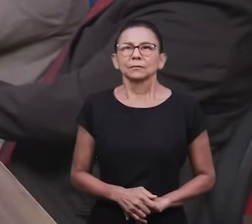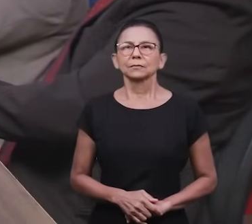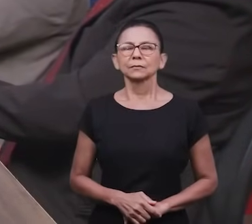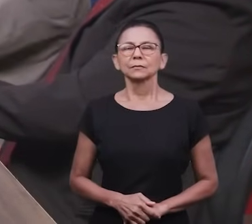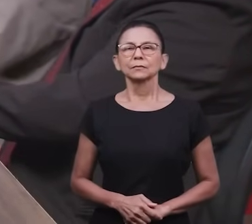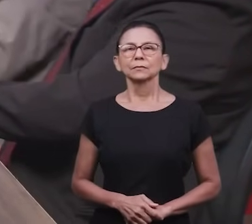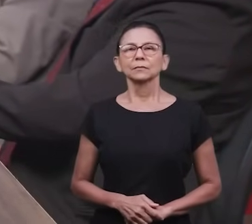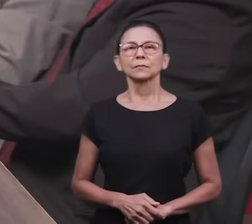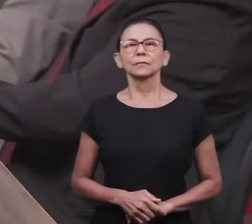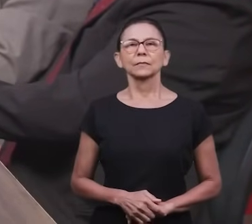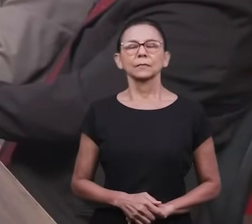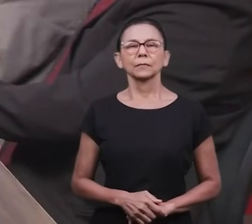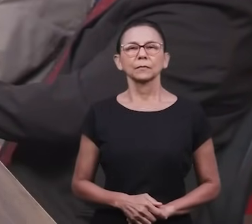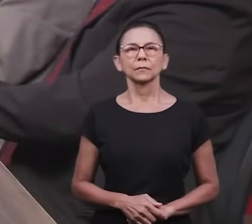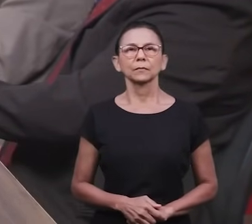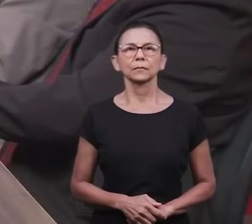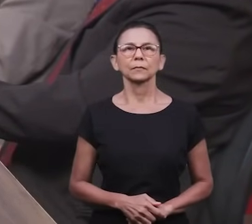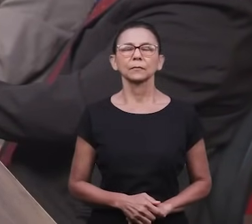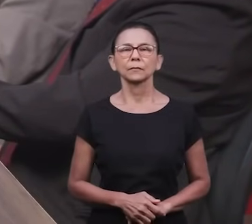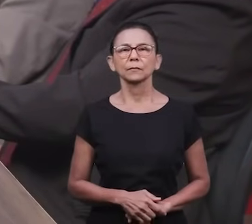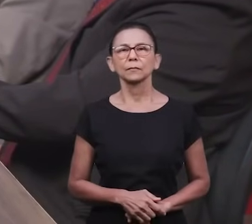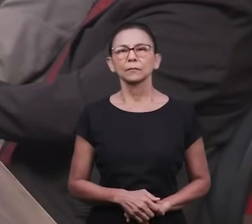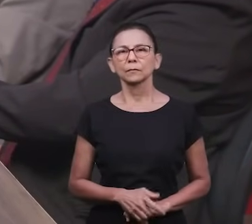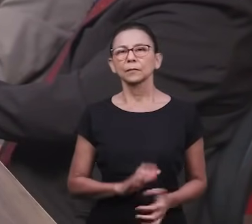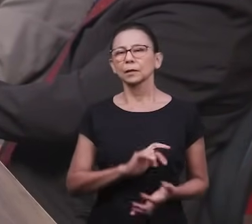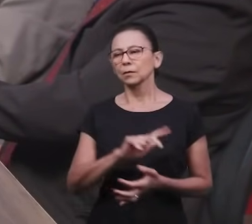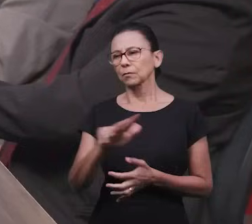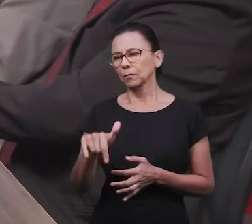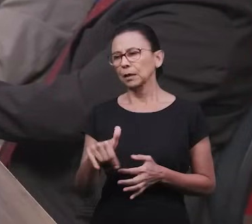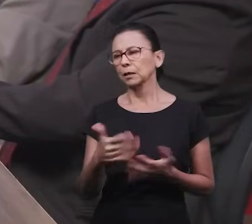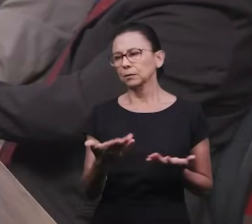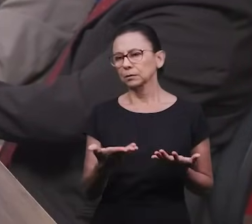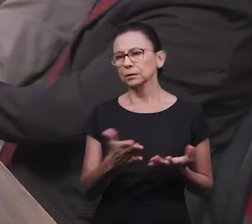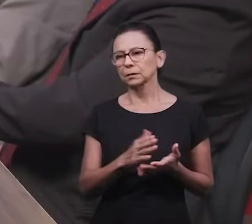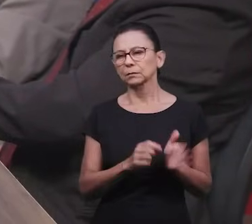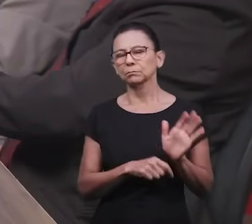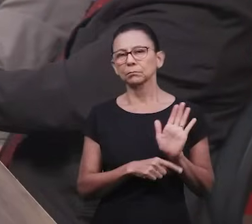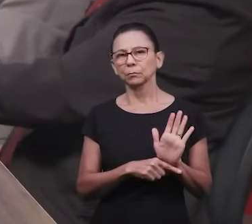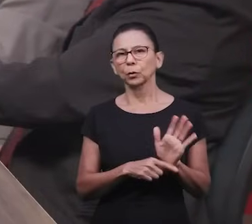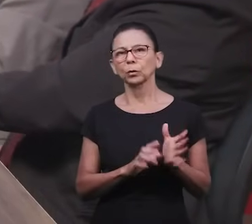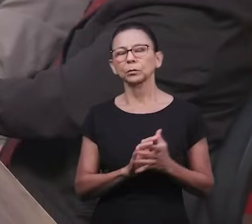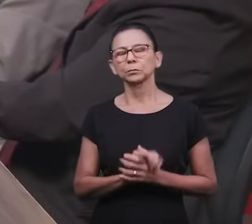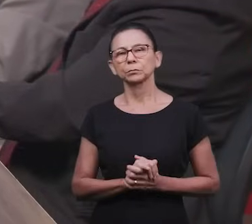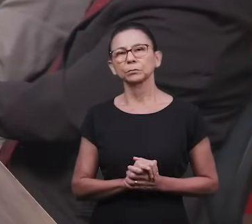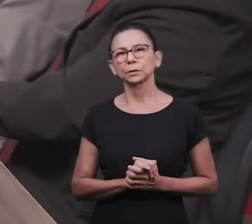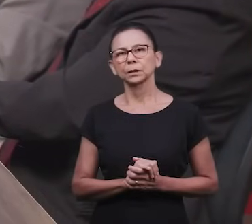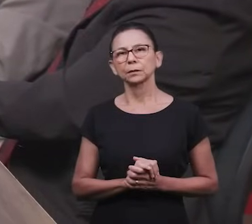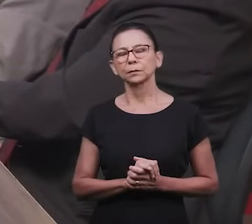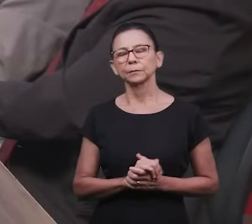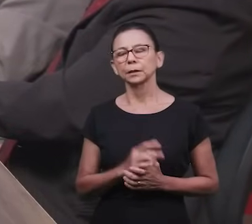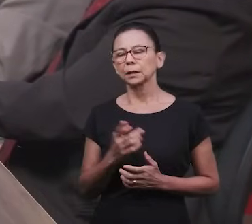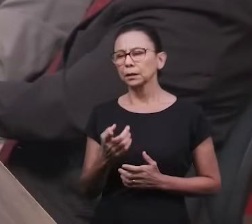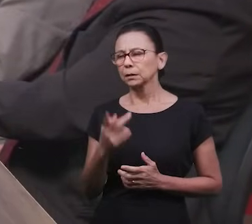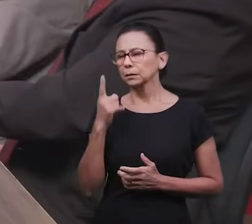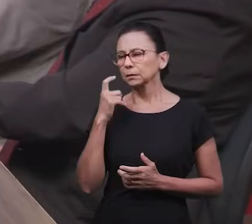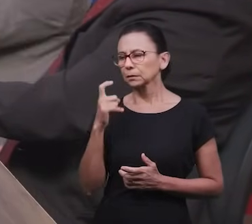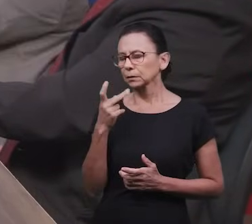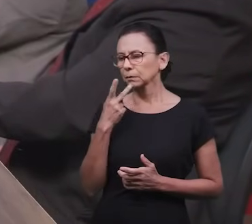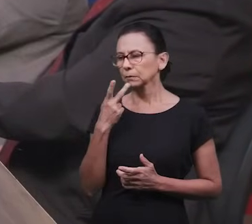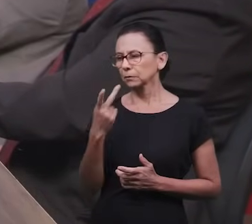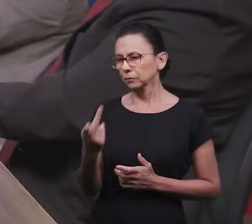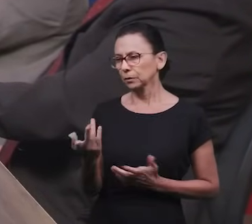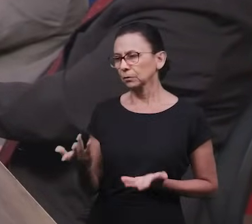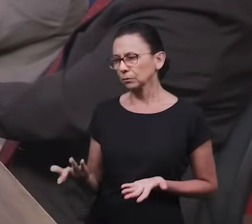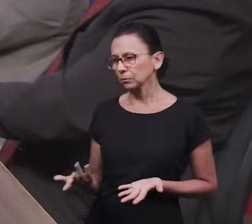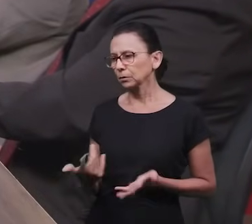vários atendimentos, né, nesse sentido, pastor Antônio Falcão, e é muito importante essa